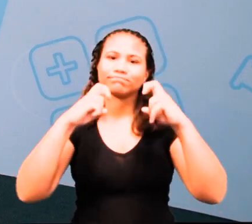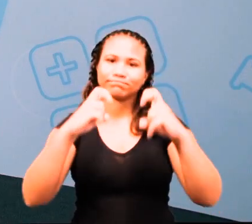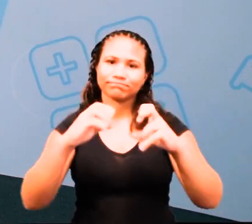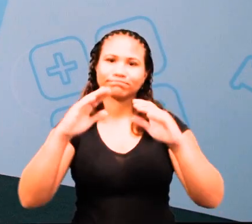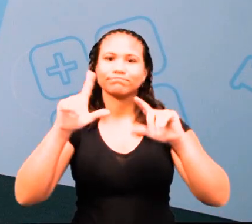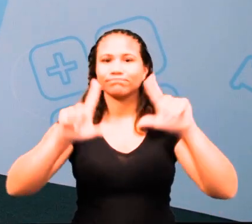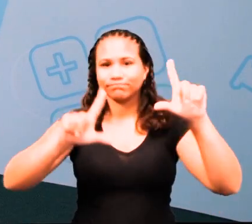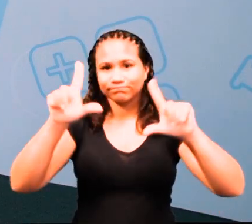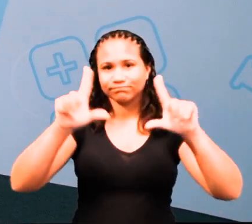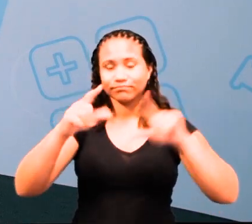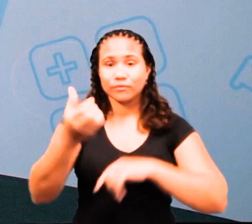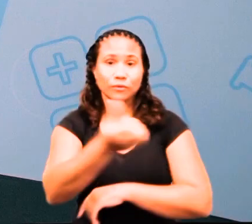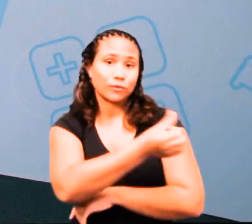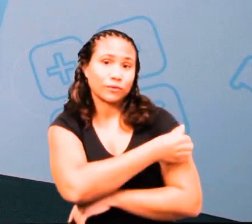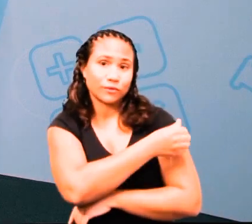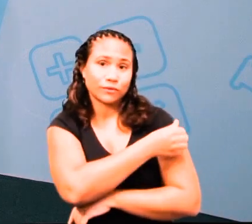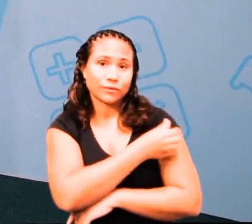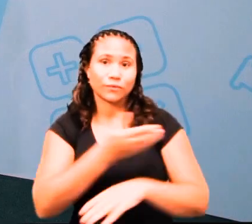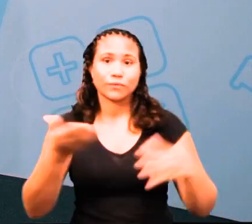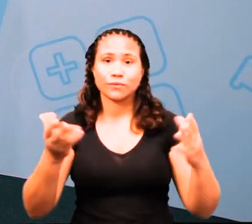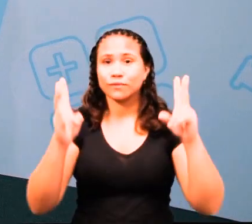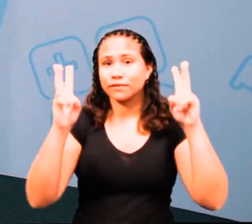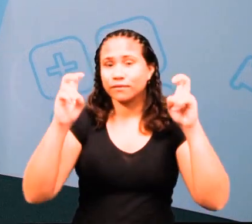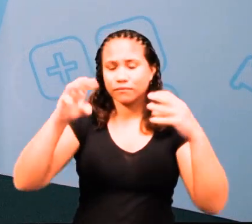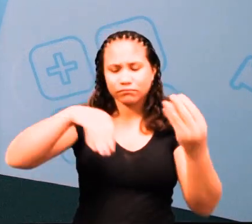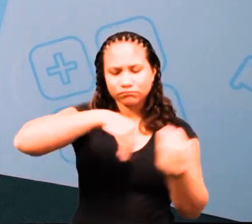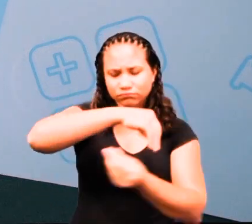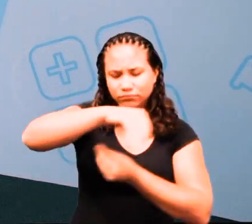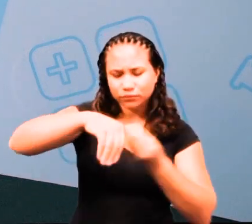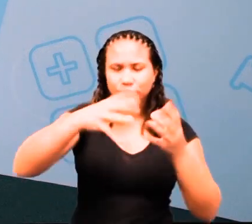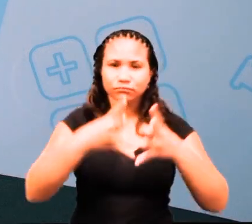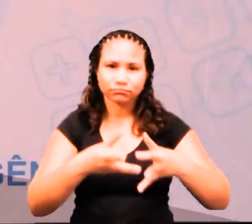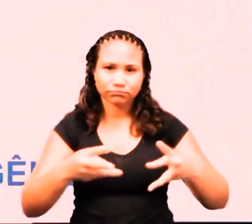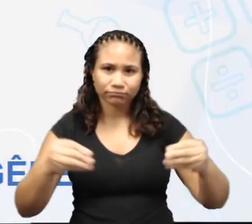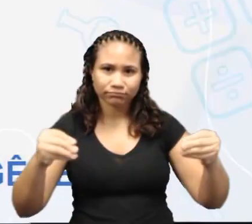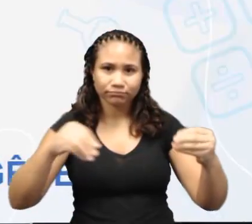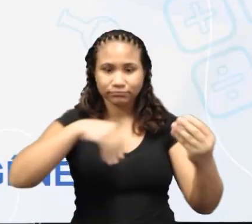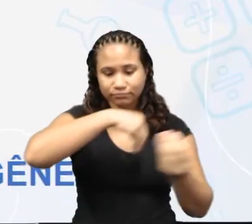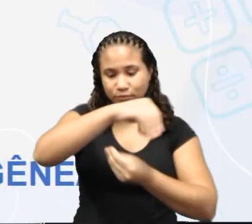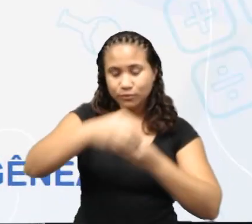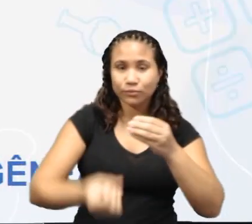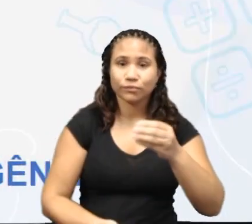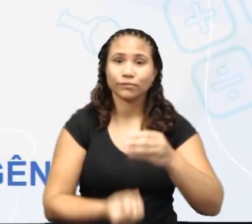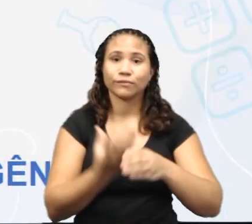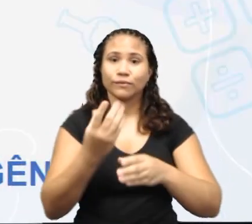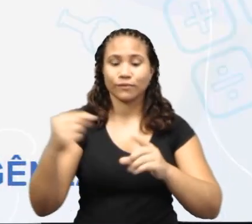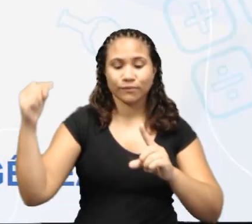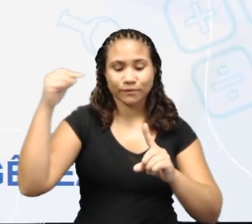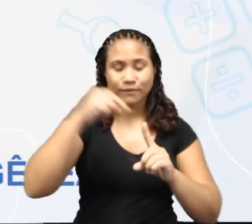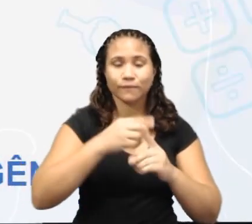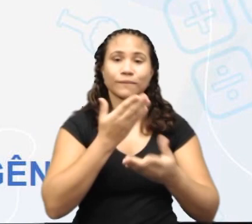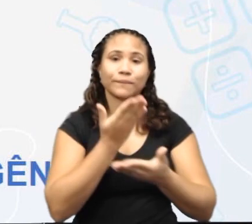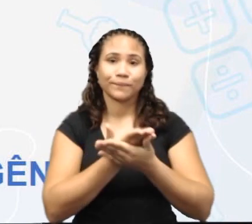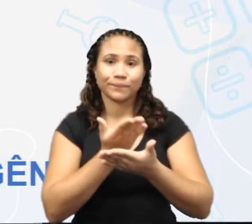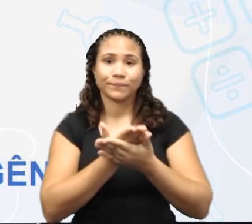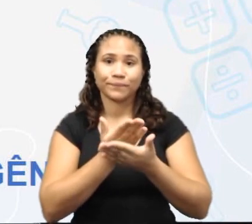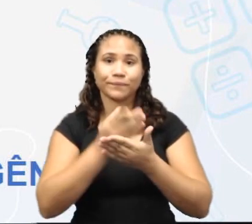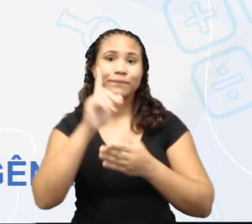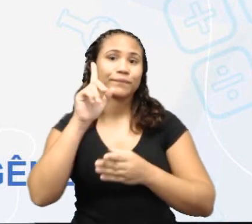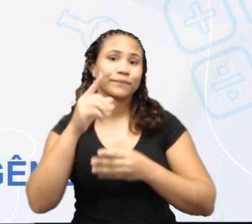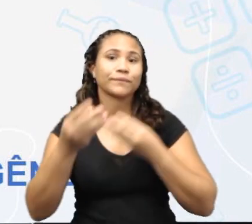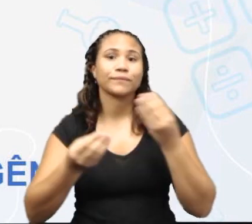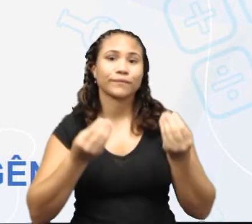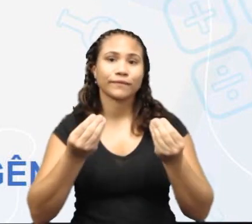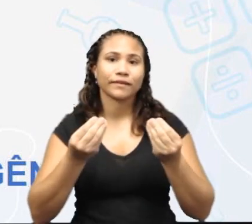sextos anos. O nosso tema de hoje será misturas homogêneas e misturas heterogêneas. E o objetivo da nossa aula vai